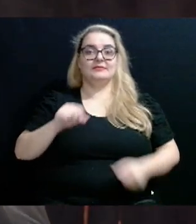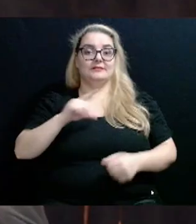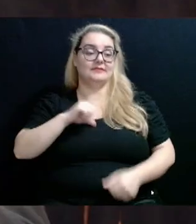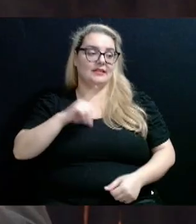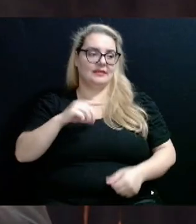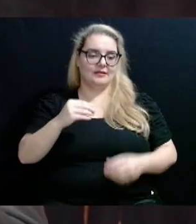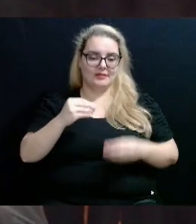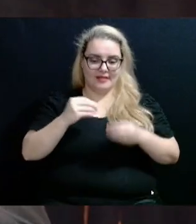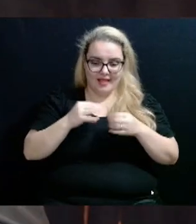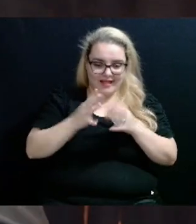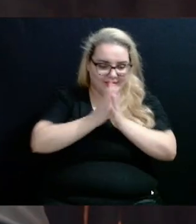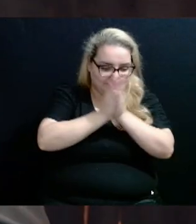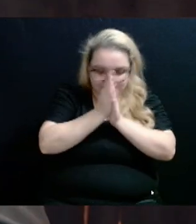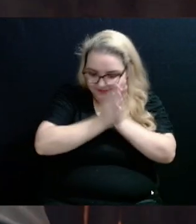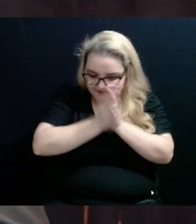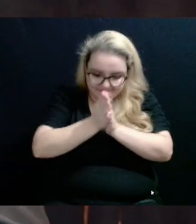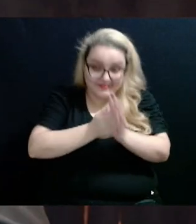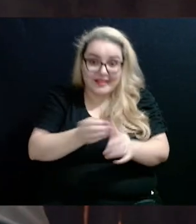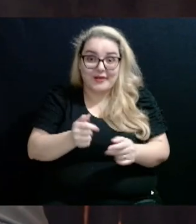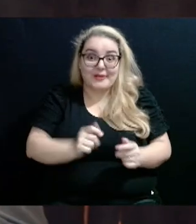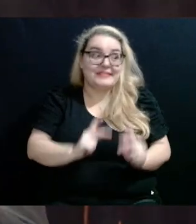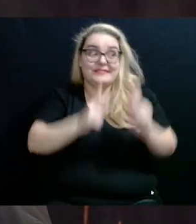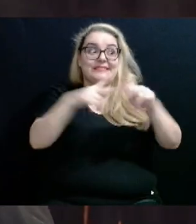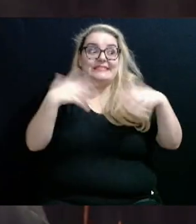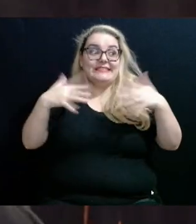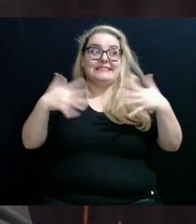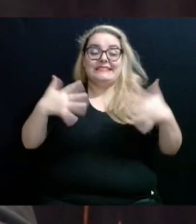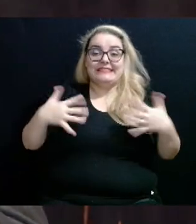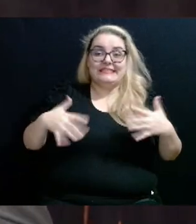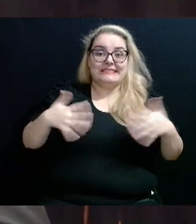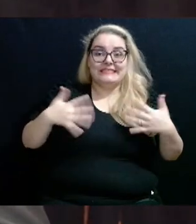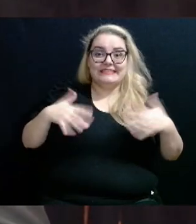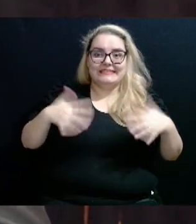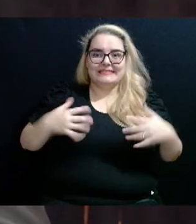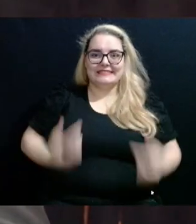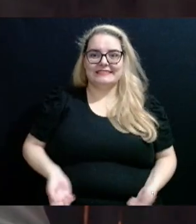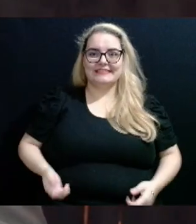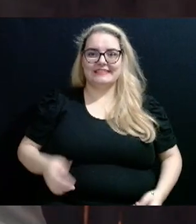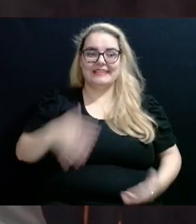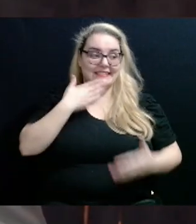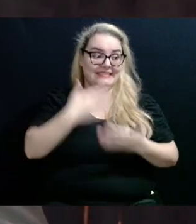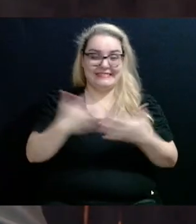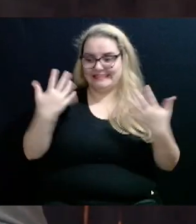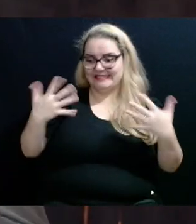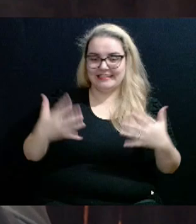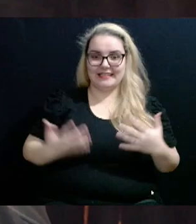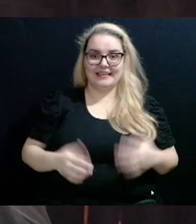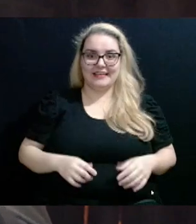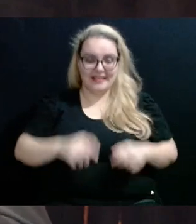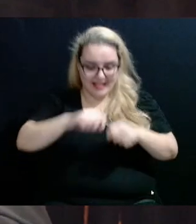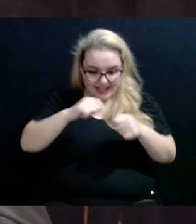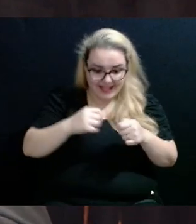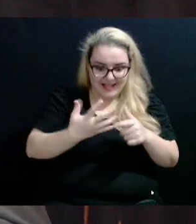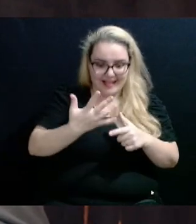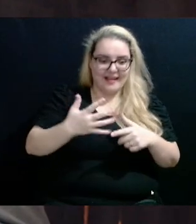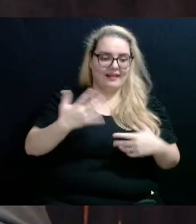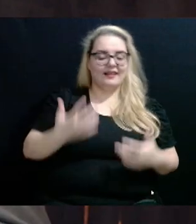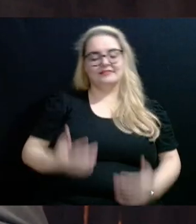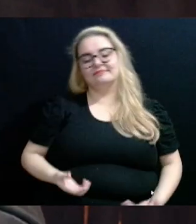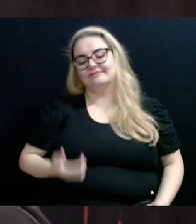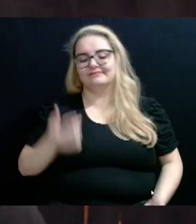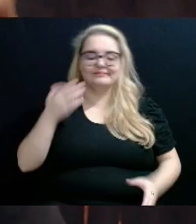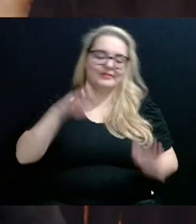você fica ali sempre tentando ver se vai sair dessa vez a figurinha que você tanto espera, né? Nós sabemos que tem aquelas figurinhas que